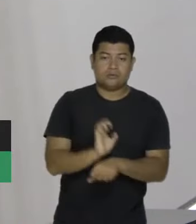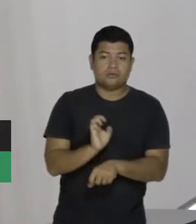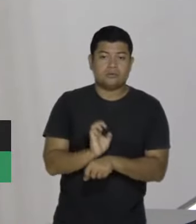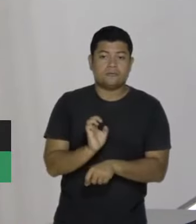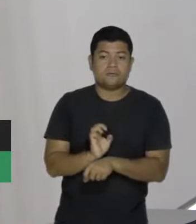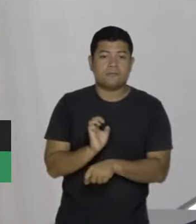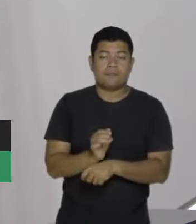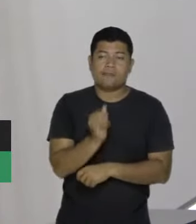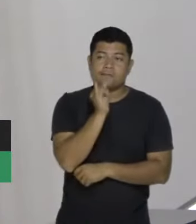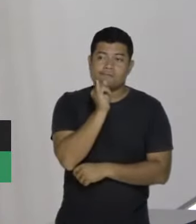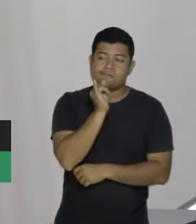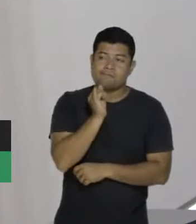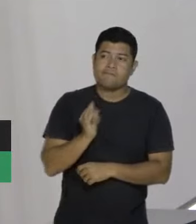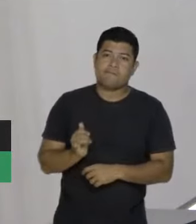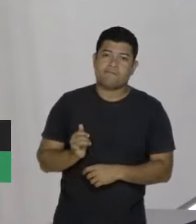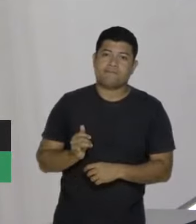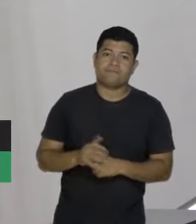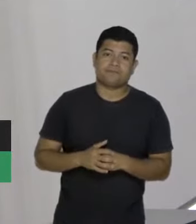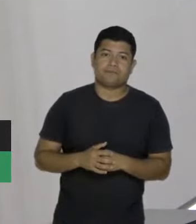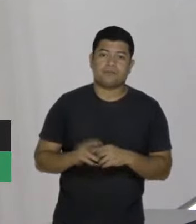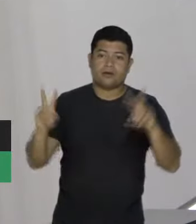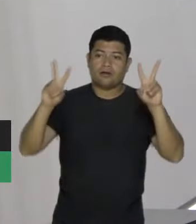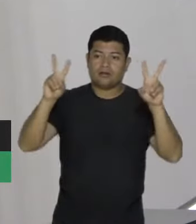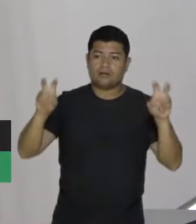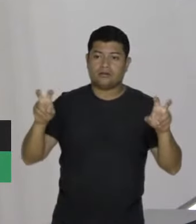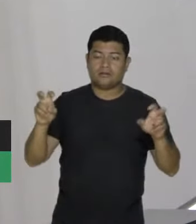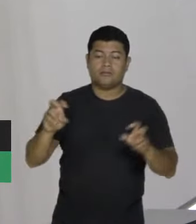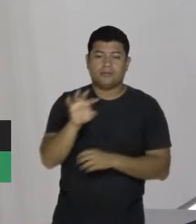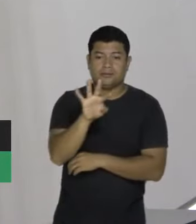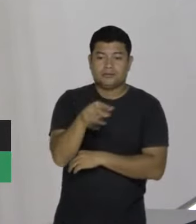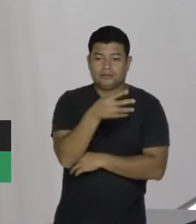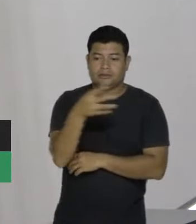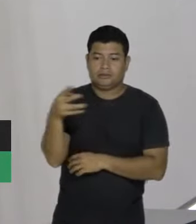por exemplo, na questão do agendamento